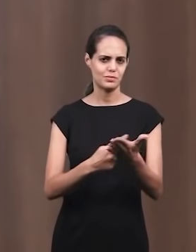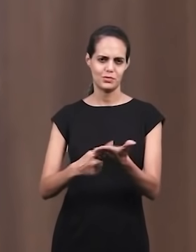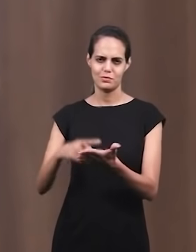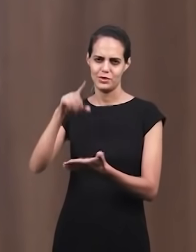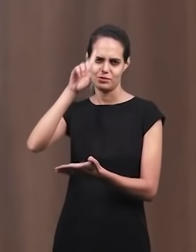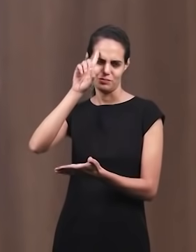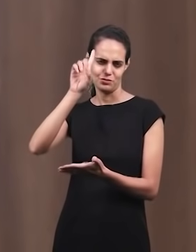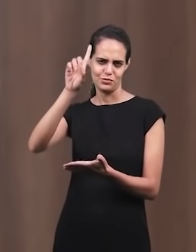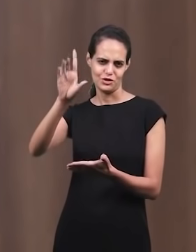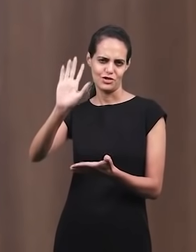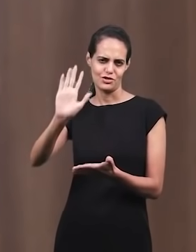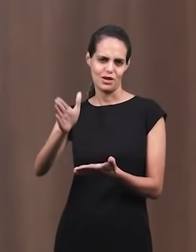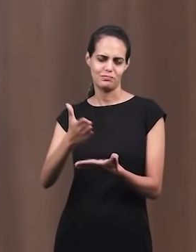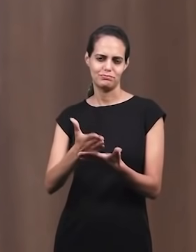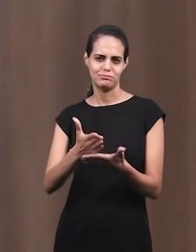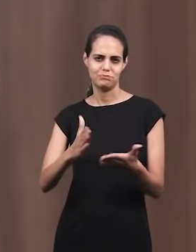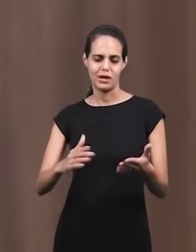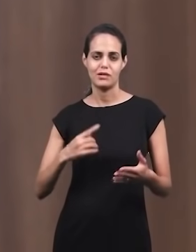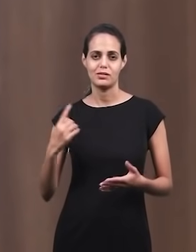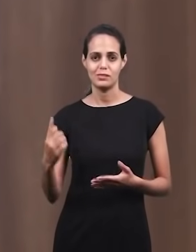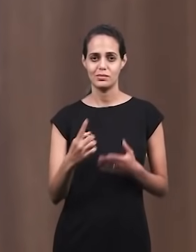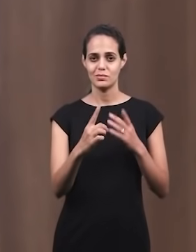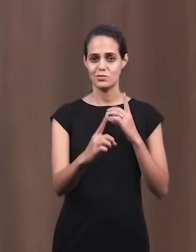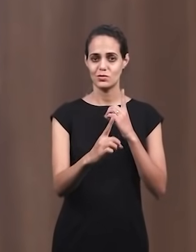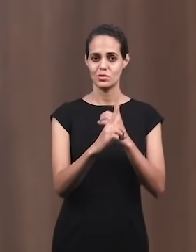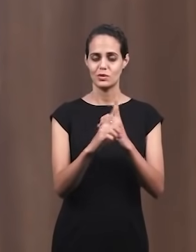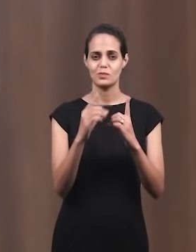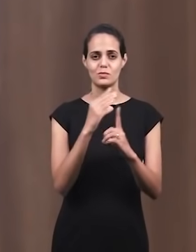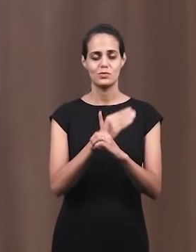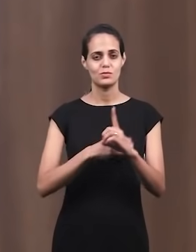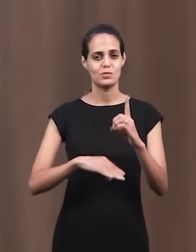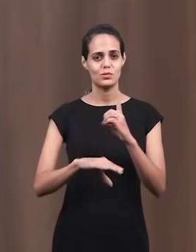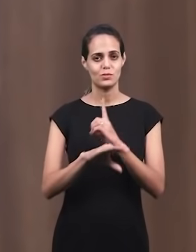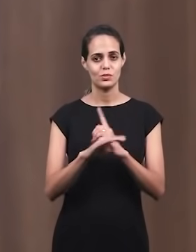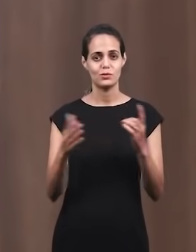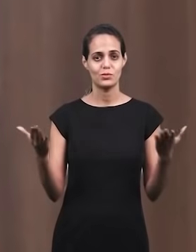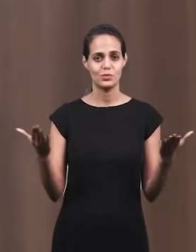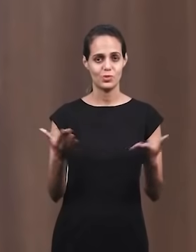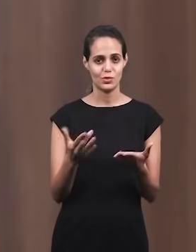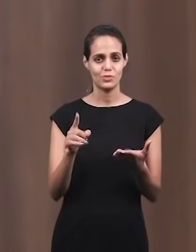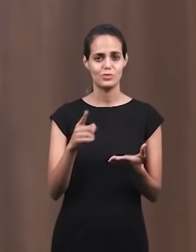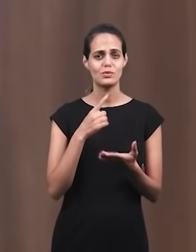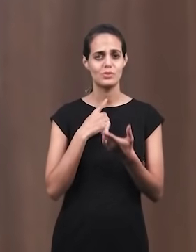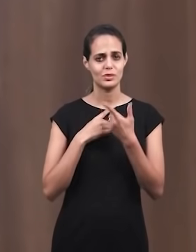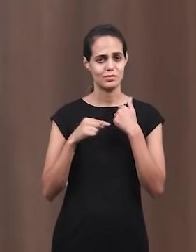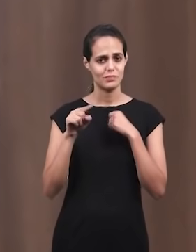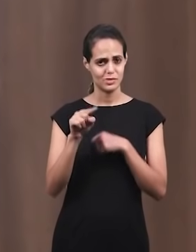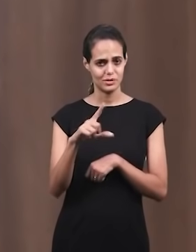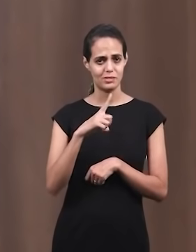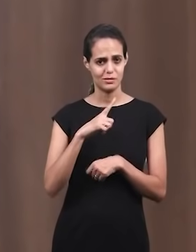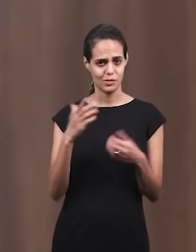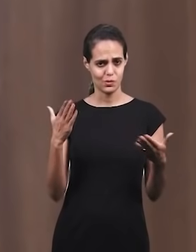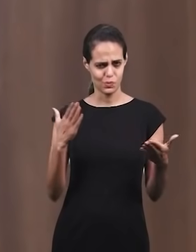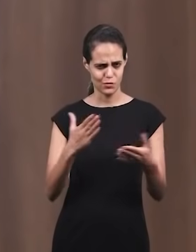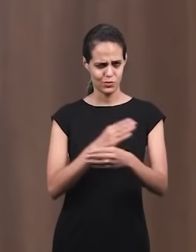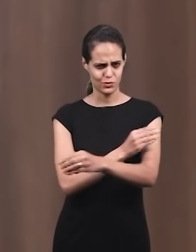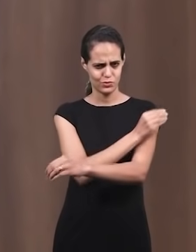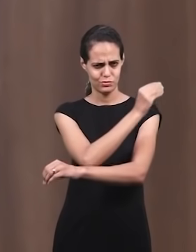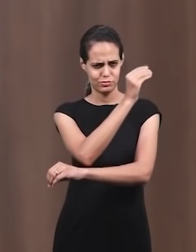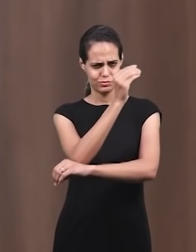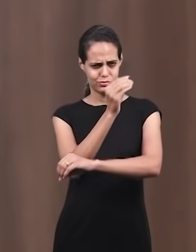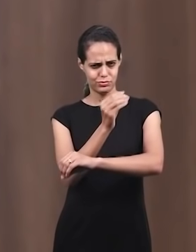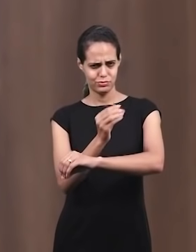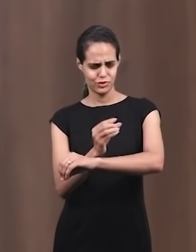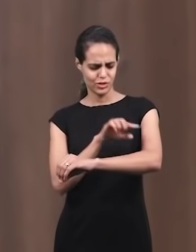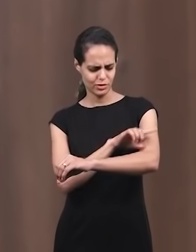nossos compromissos e nos encontramos aqui para esse culto. Eu espero que você tenha tido um dia feliz, um dia de vitórias, um